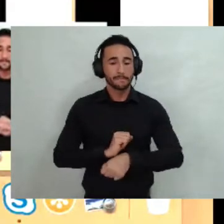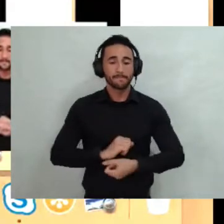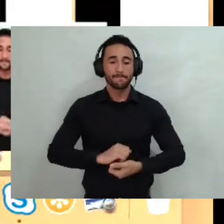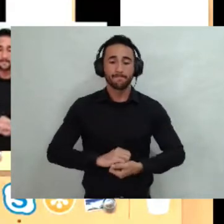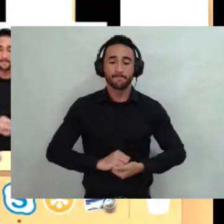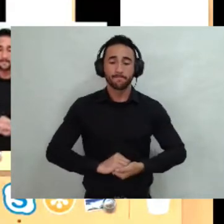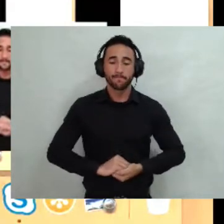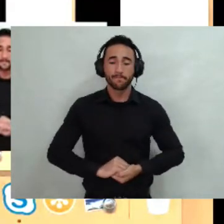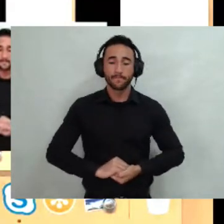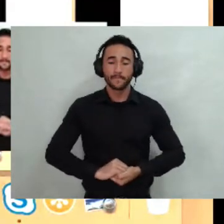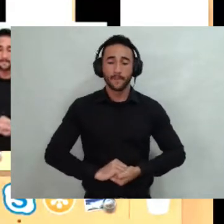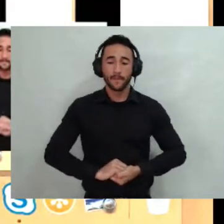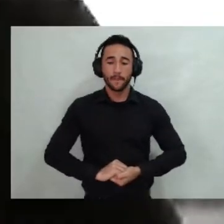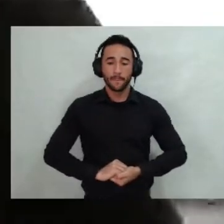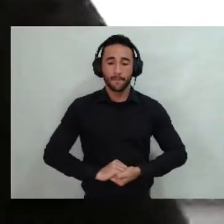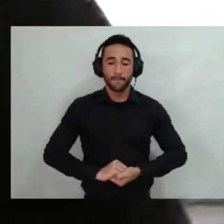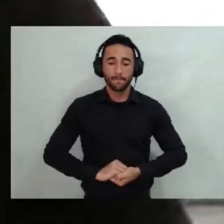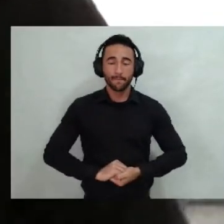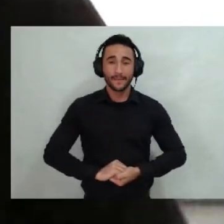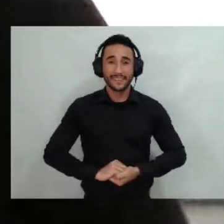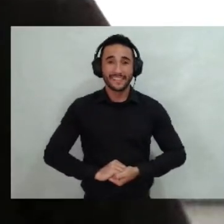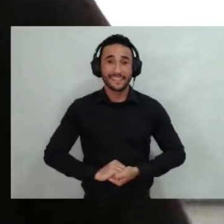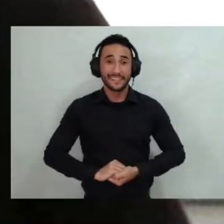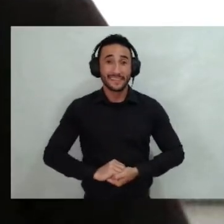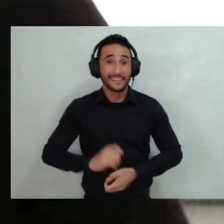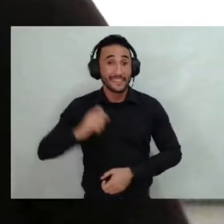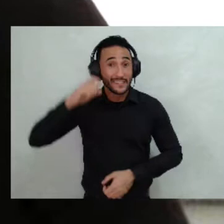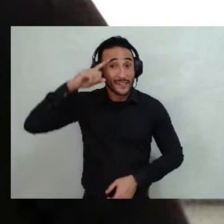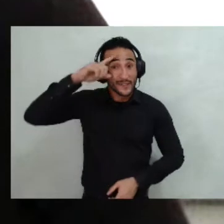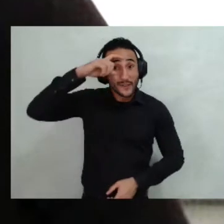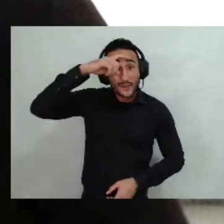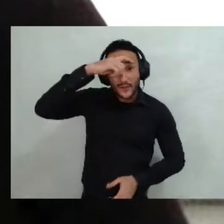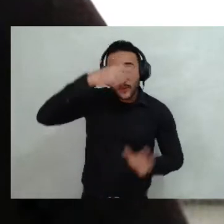Estou tendo um pouco de dificuldade aqui.